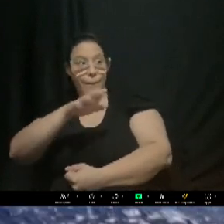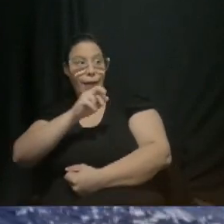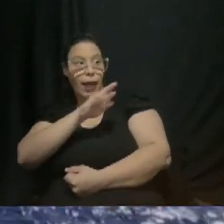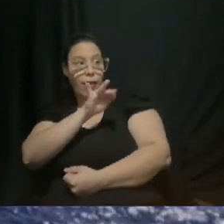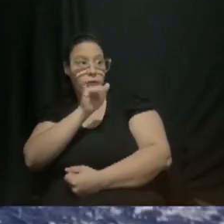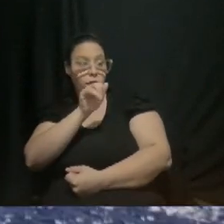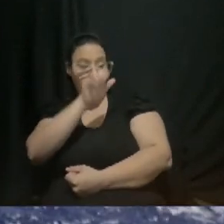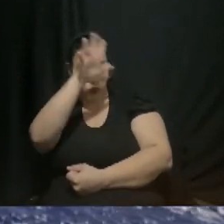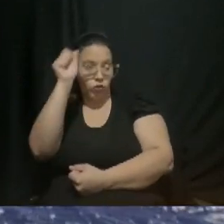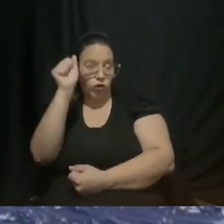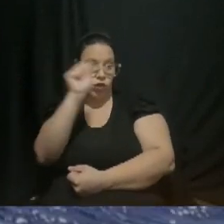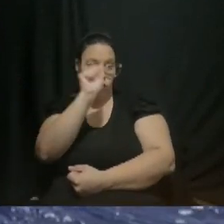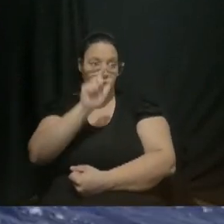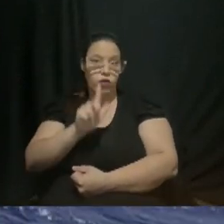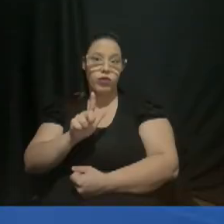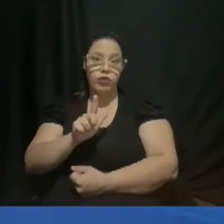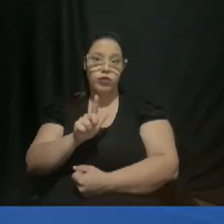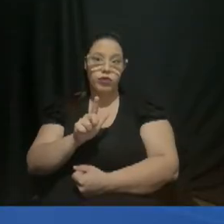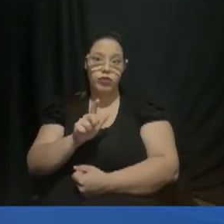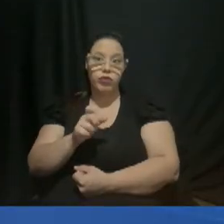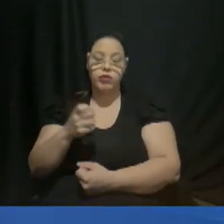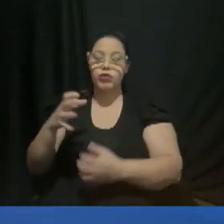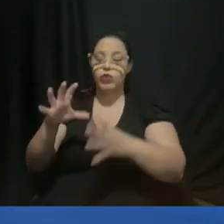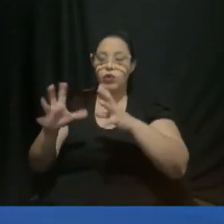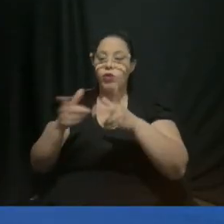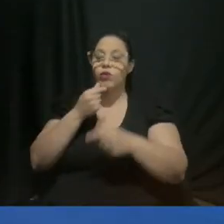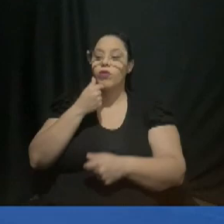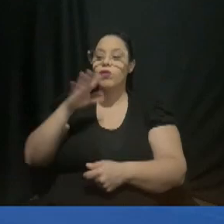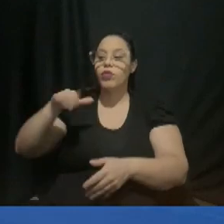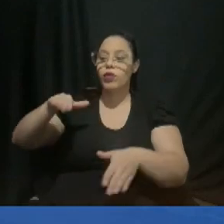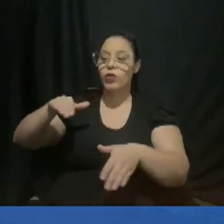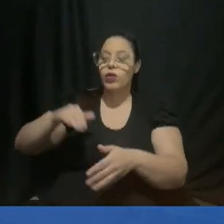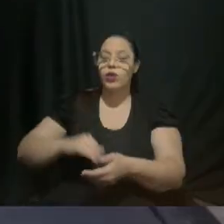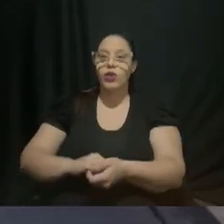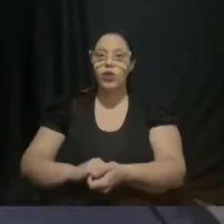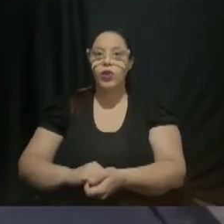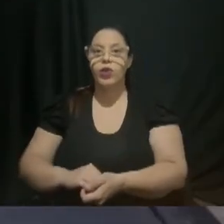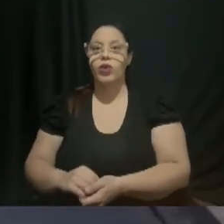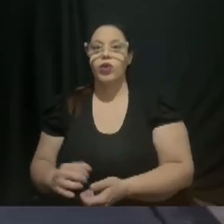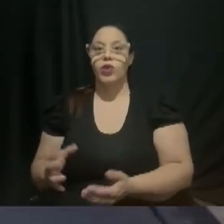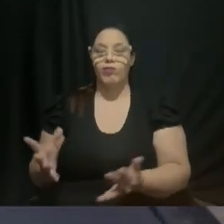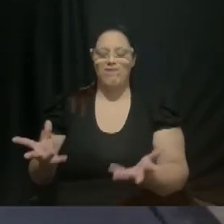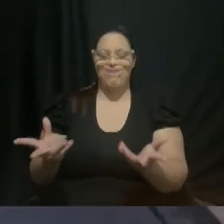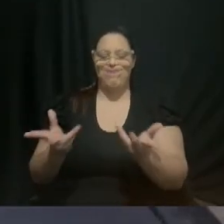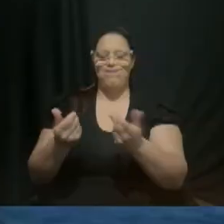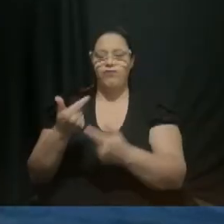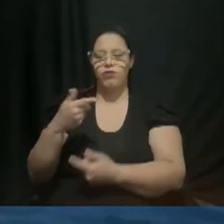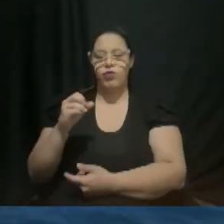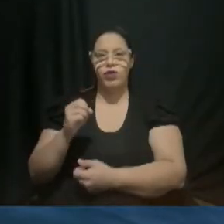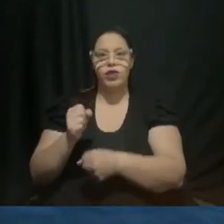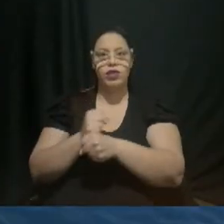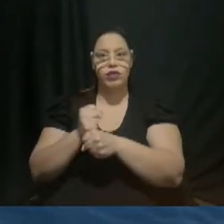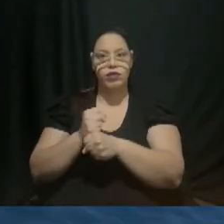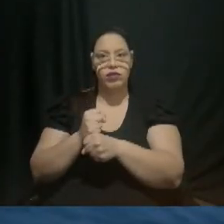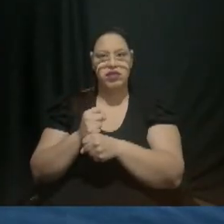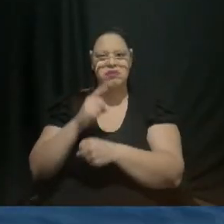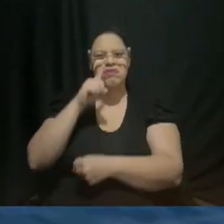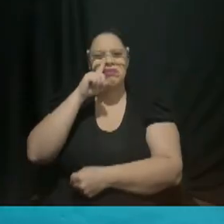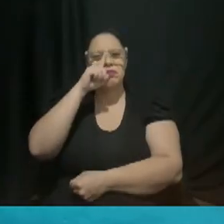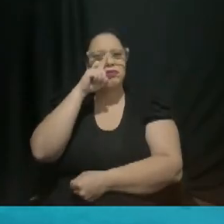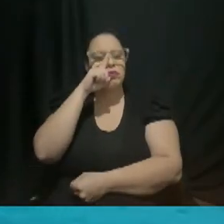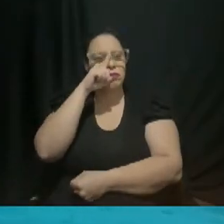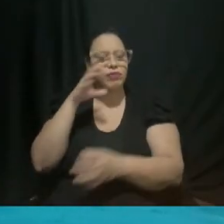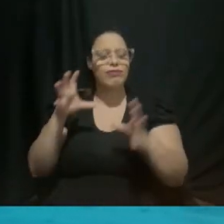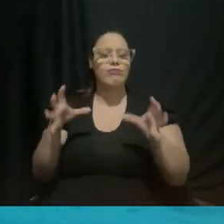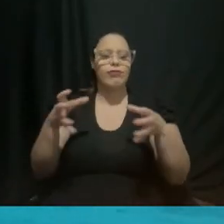no Oceano Atlântico tropical tem se tornado mais ácida ao longo de 20 anos, colocando em risco ecossistemas marinhos.